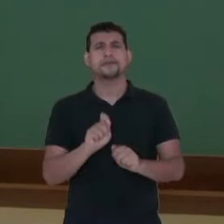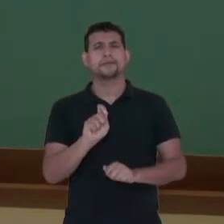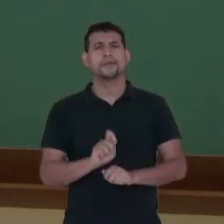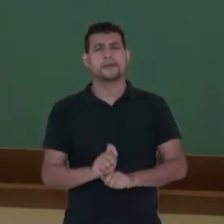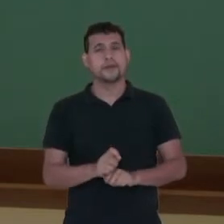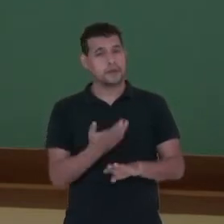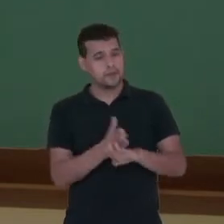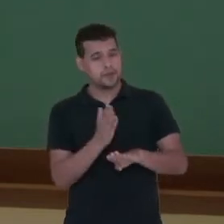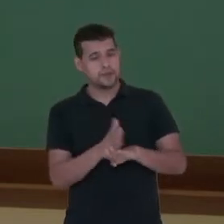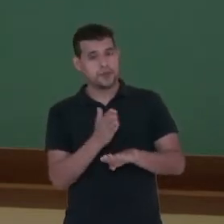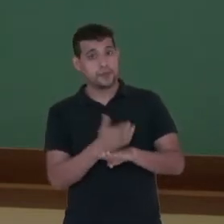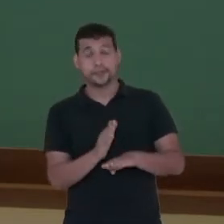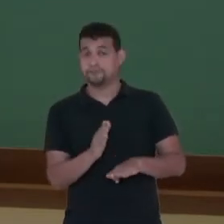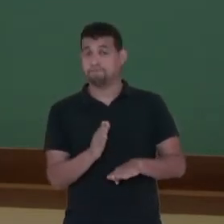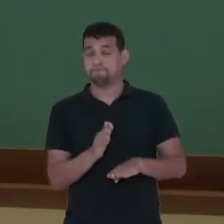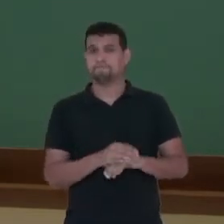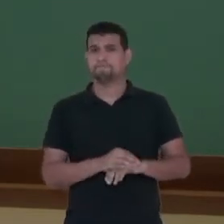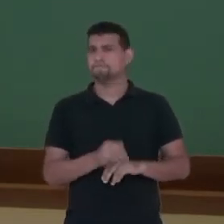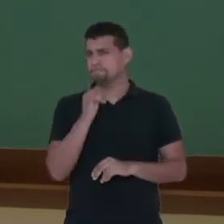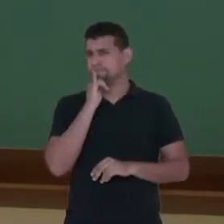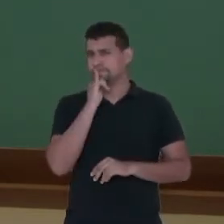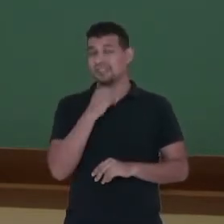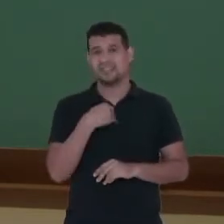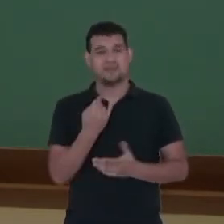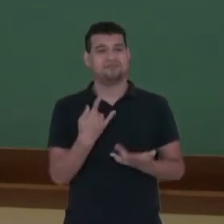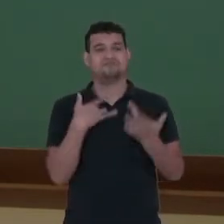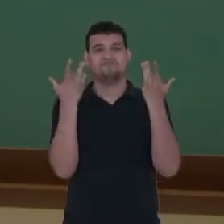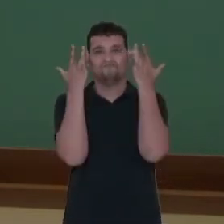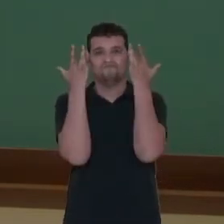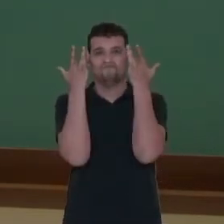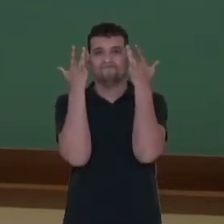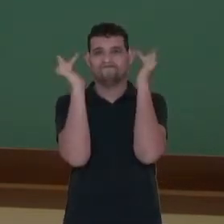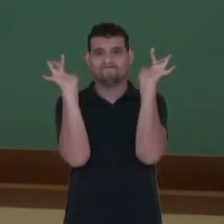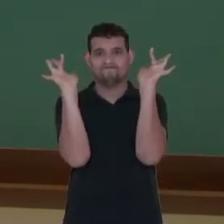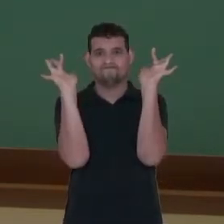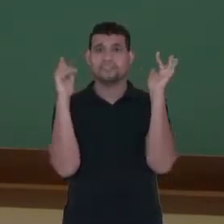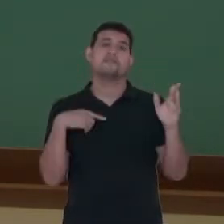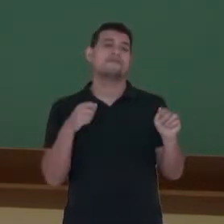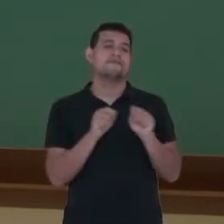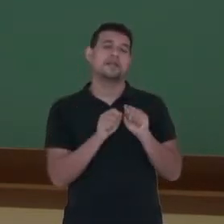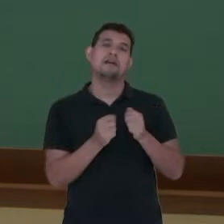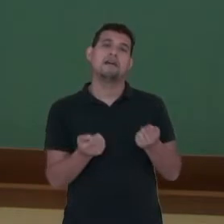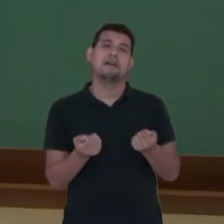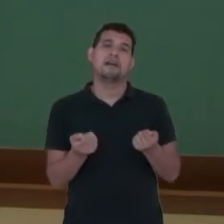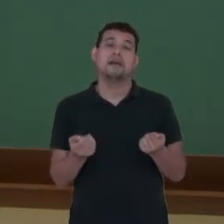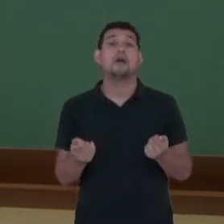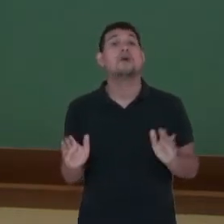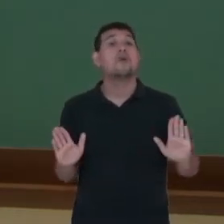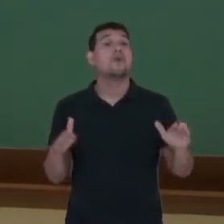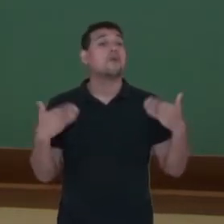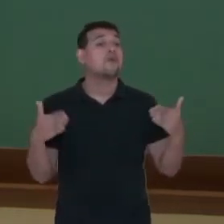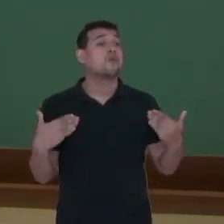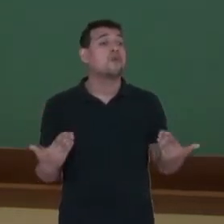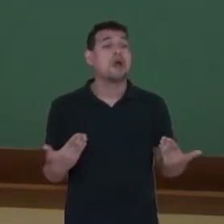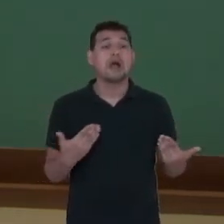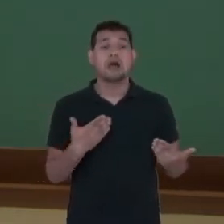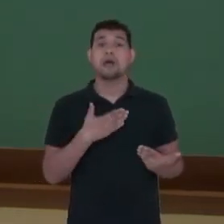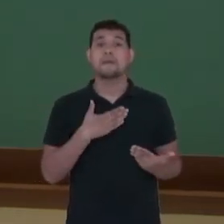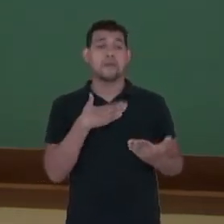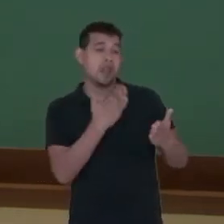essa prática. Se eu mesma não sei o que eu tenho que fazer, quais que são os